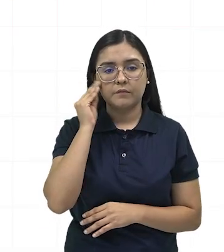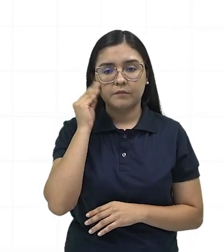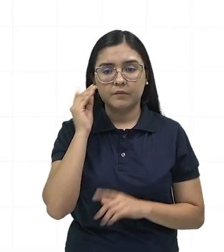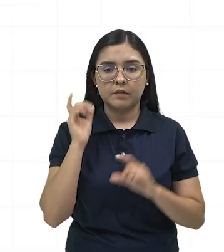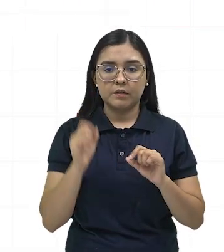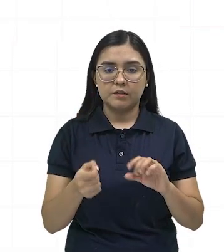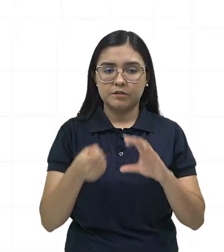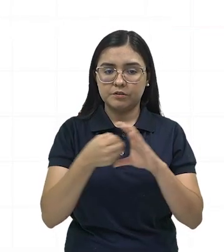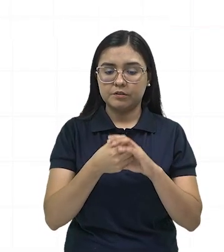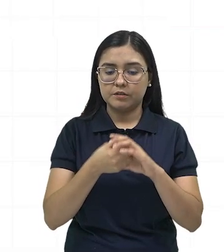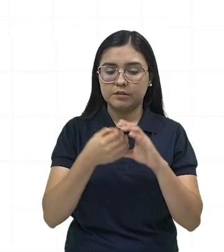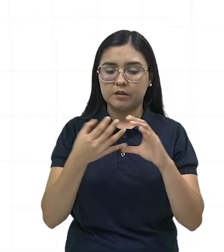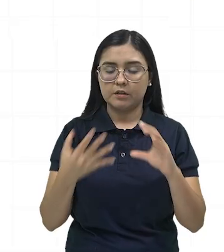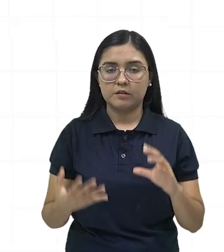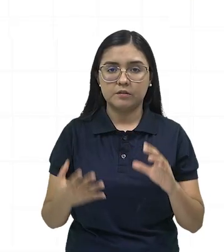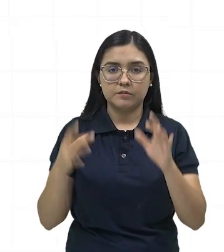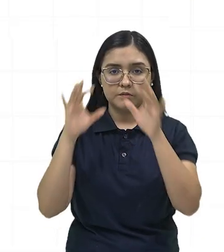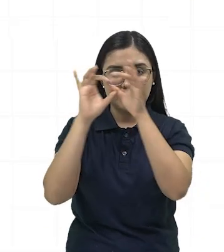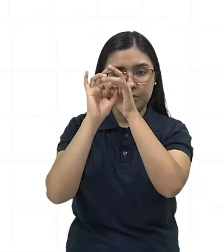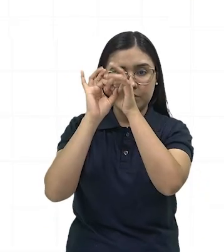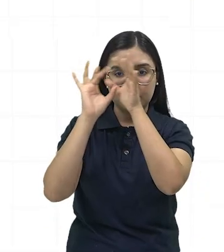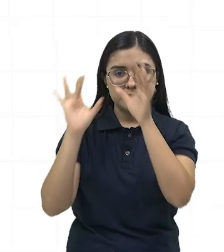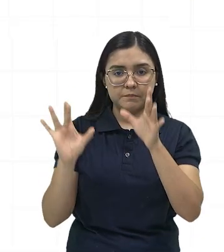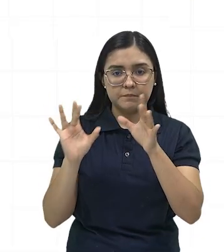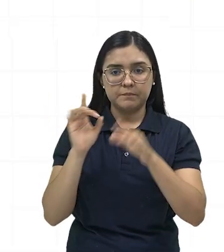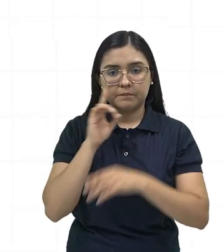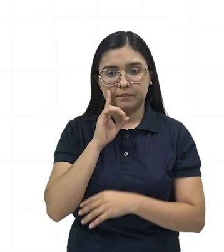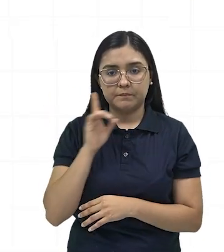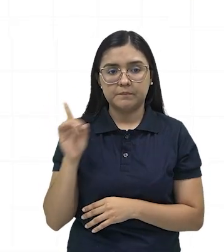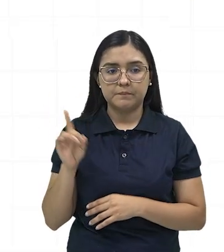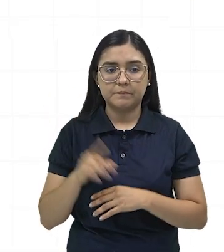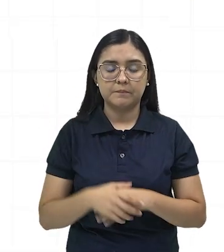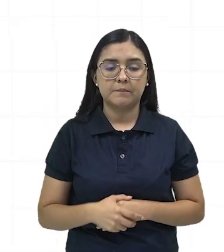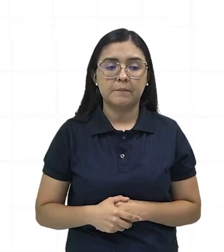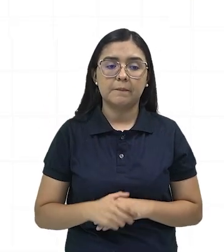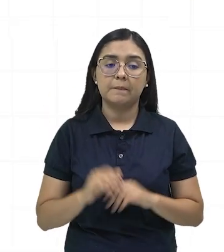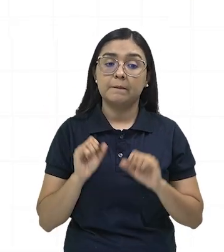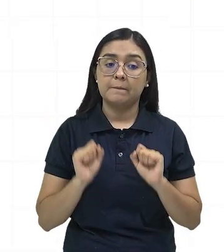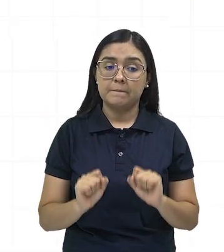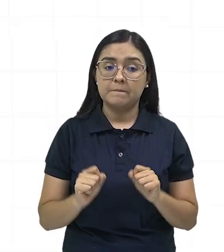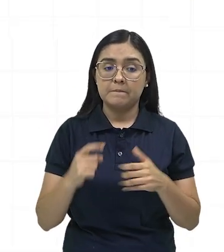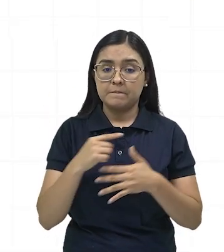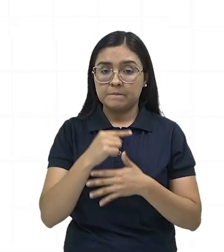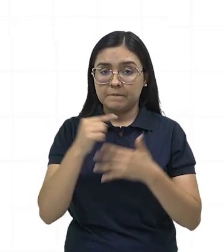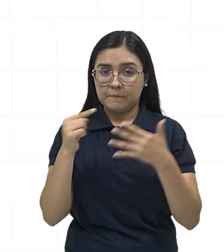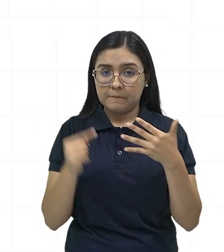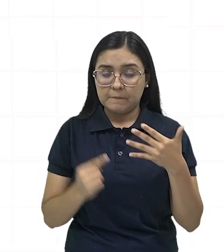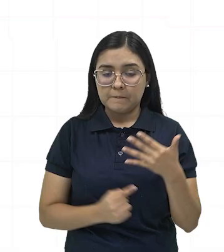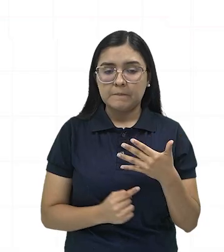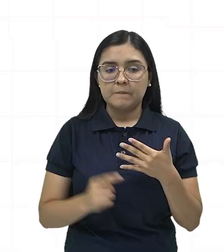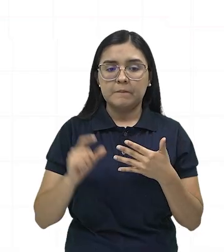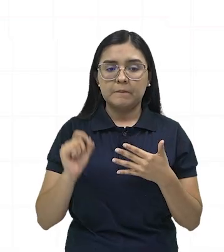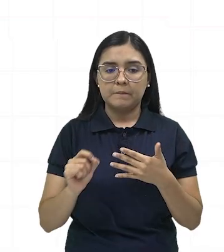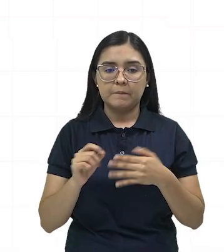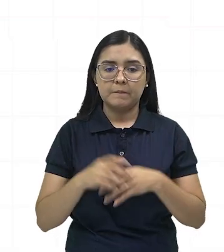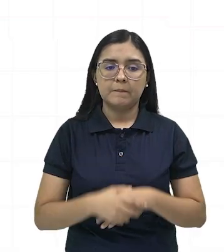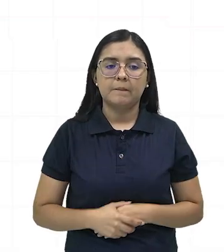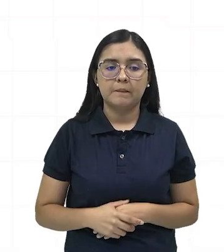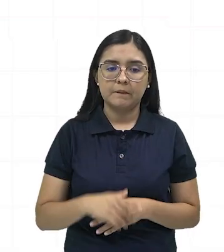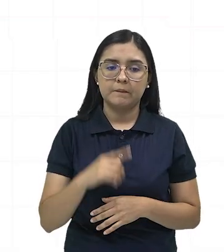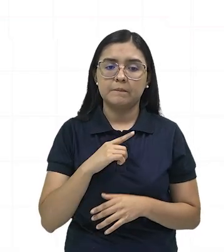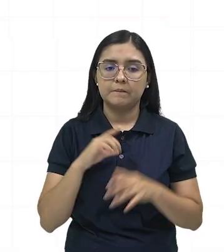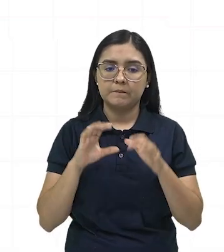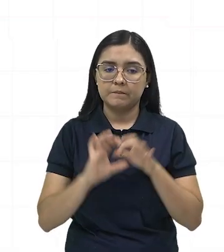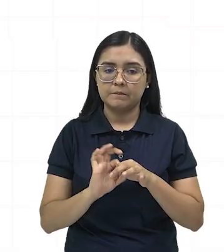do liberalismo. Então, como característica, eu posso elencar para vocês, né, a ampla e